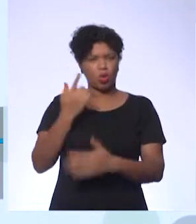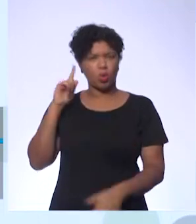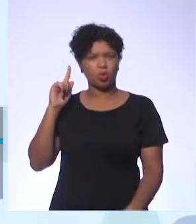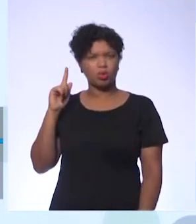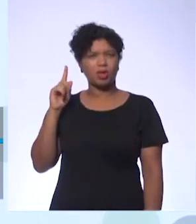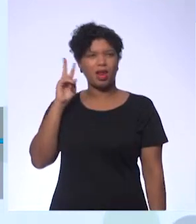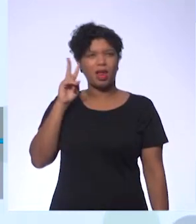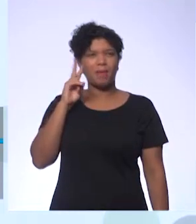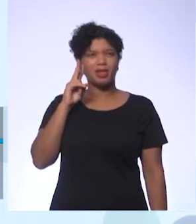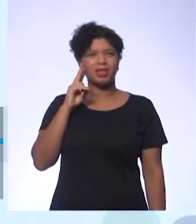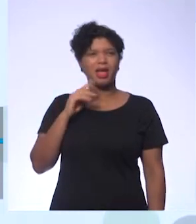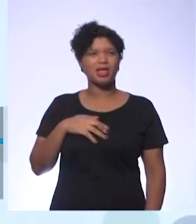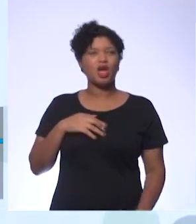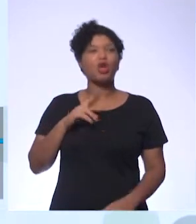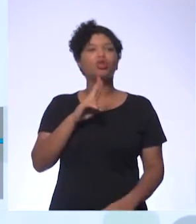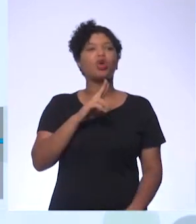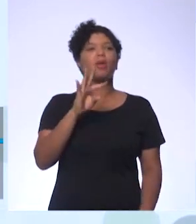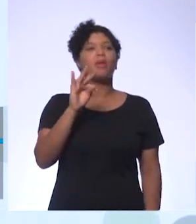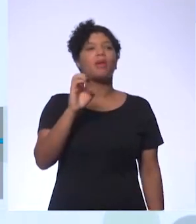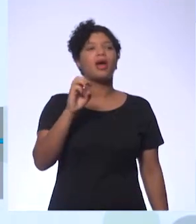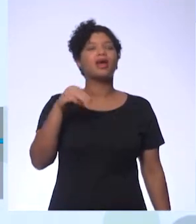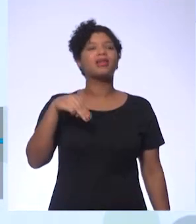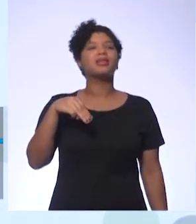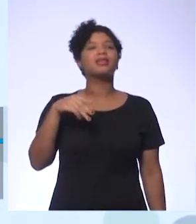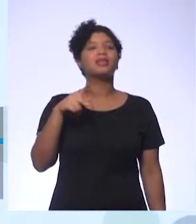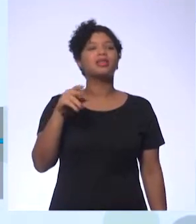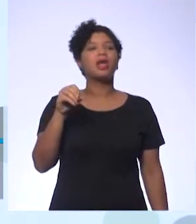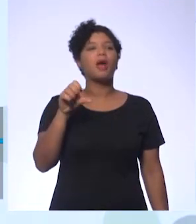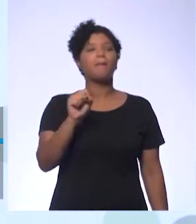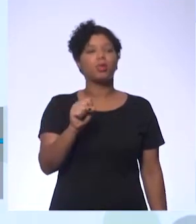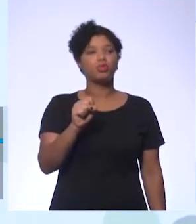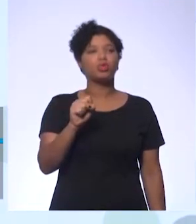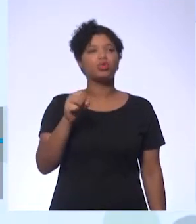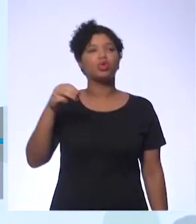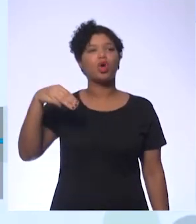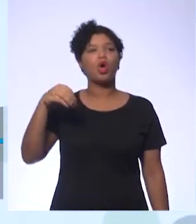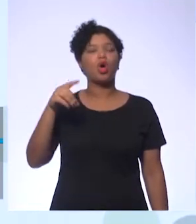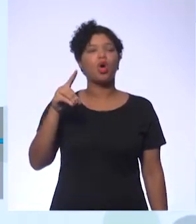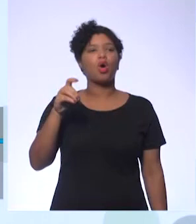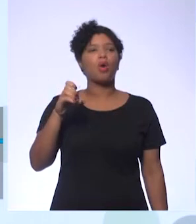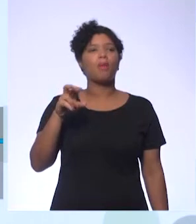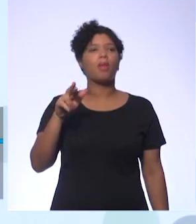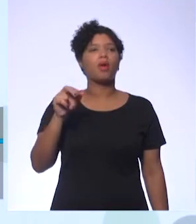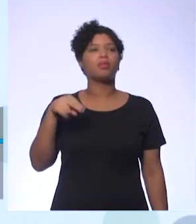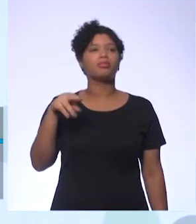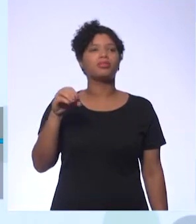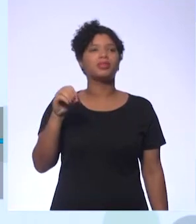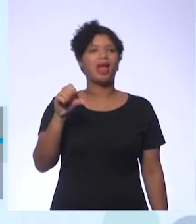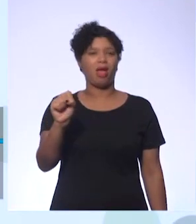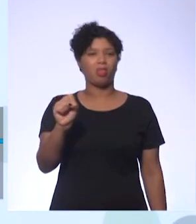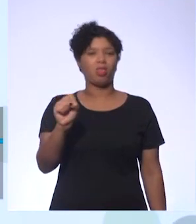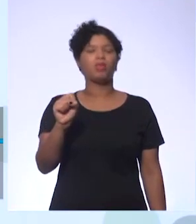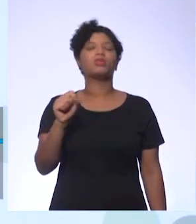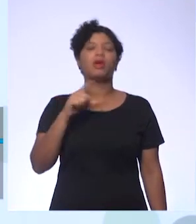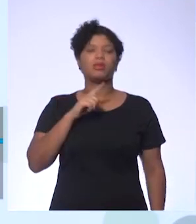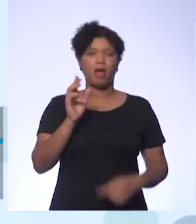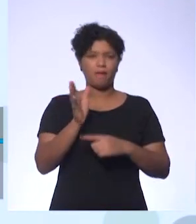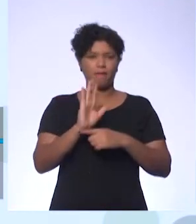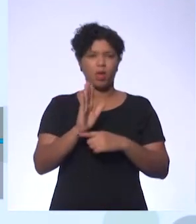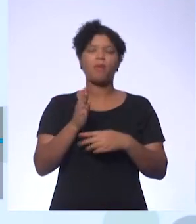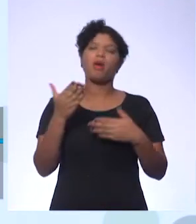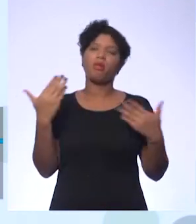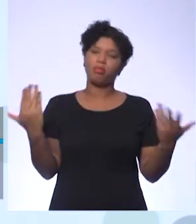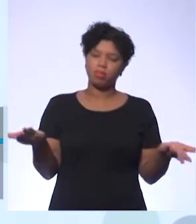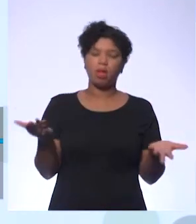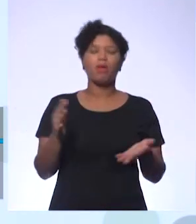filme Tempos Modernos, né? Que o Chaplin fica ali repetidamente fazendo o mesmo processo. É porque agora o trabalhador, esse